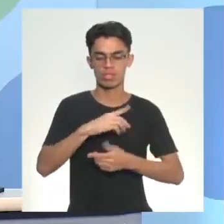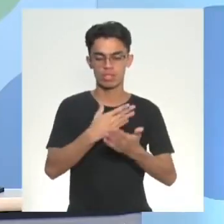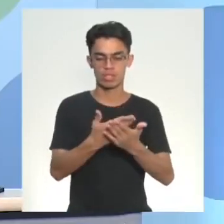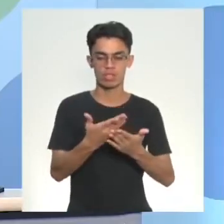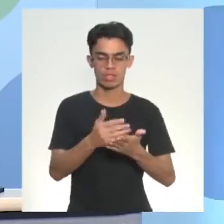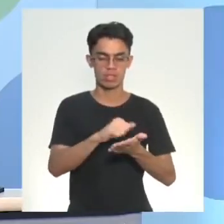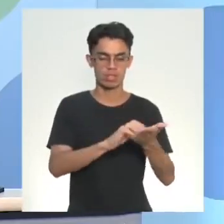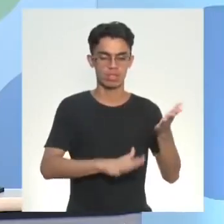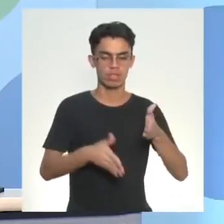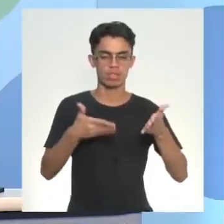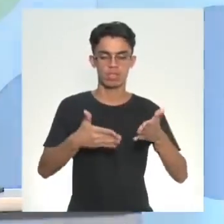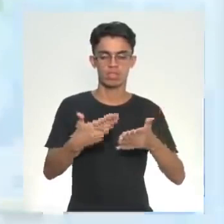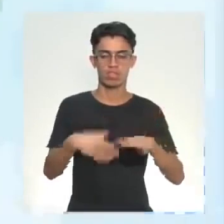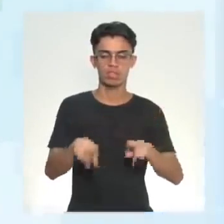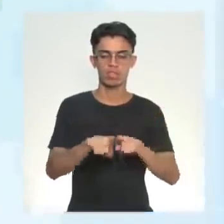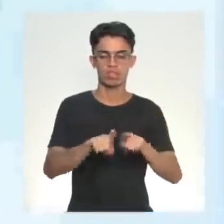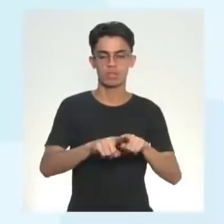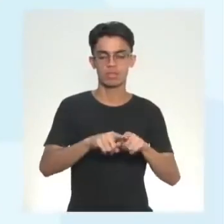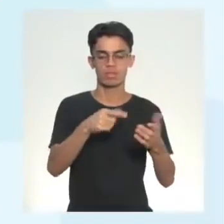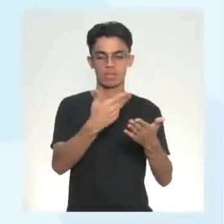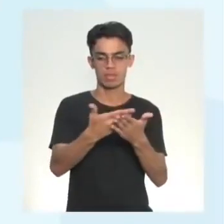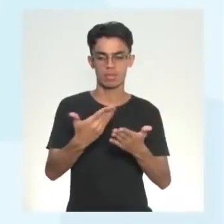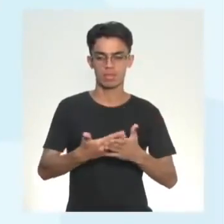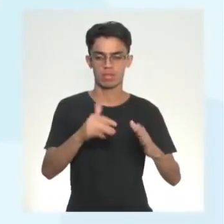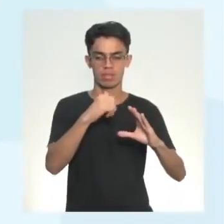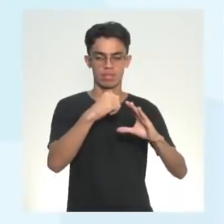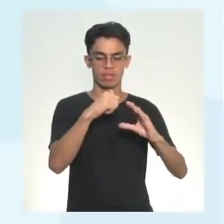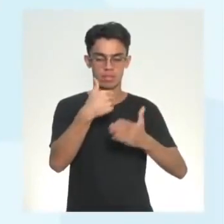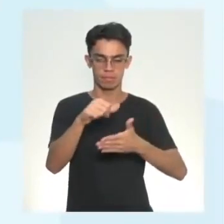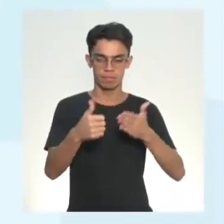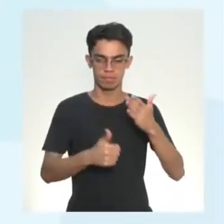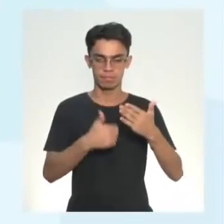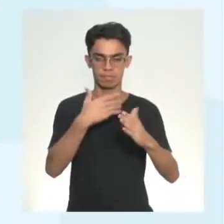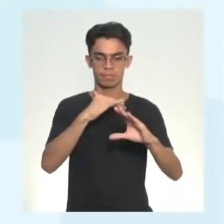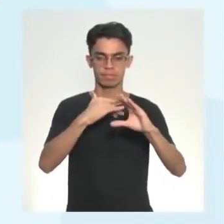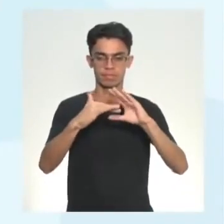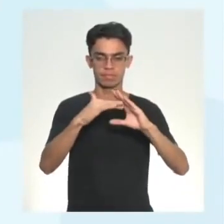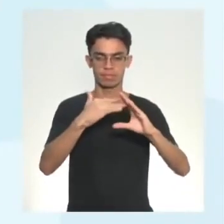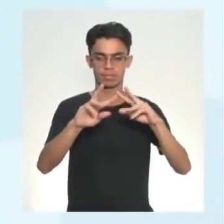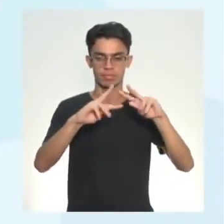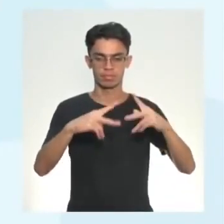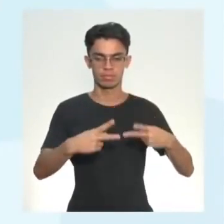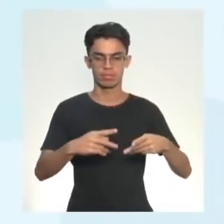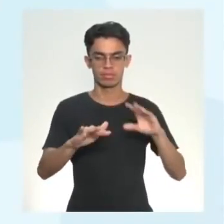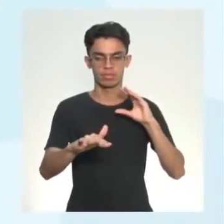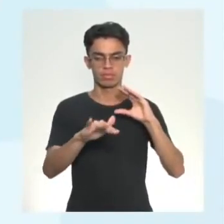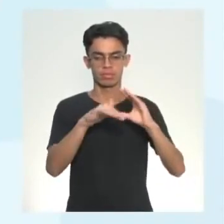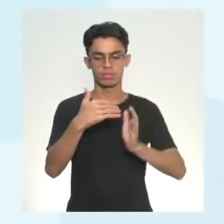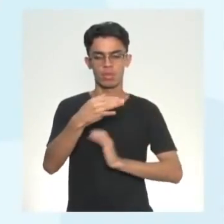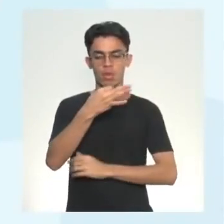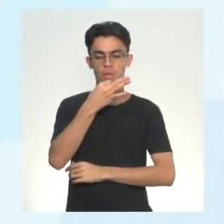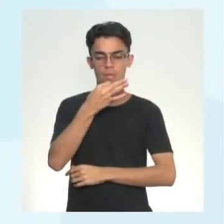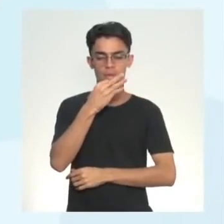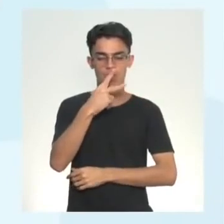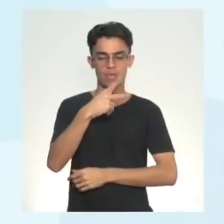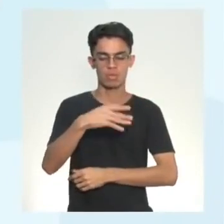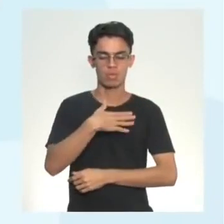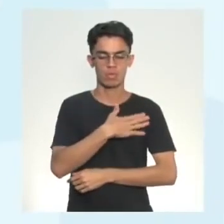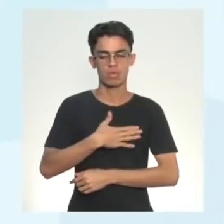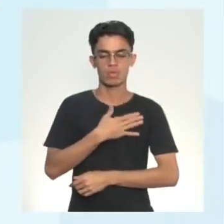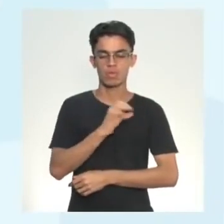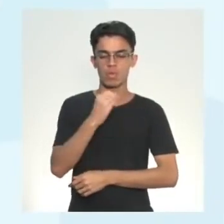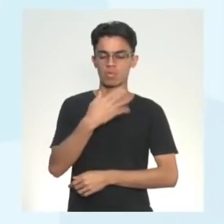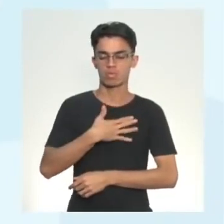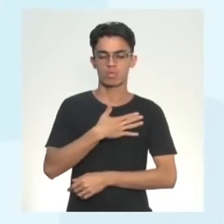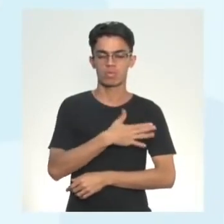não esqueçam de avaliar a nossa aula. Então, vai aparecer para vocês aí o QR Code e o link. Entra lá, dê sua opinião, fala se você está gostando,